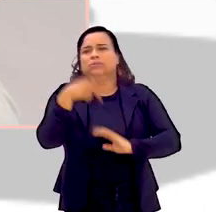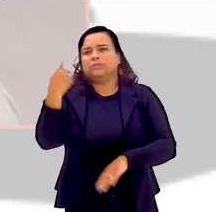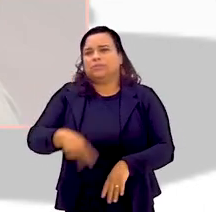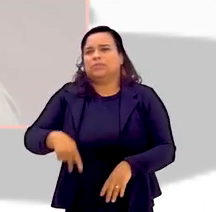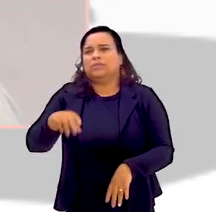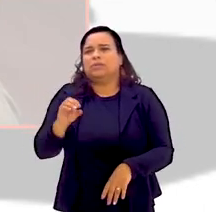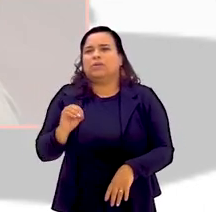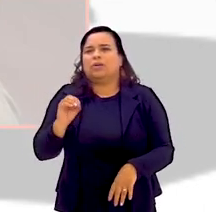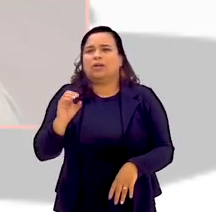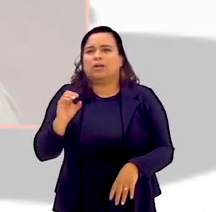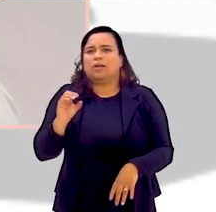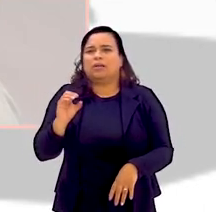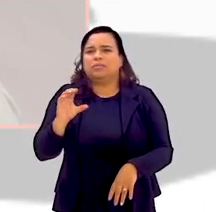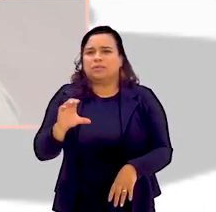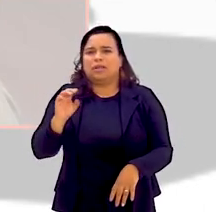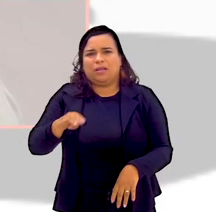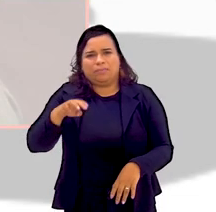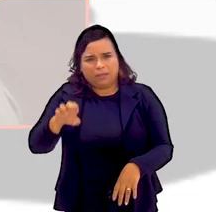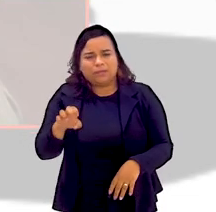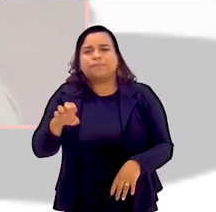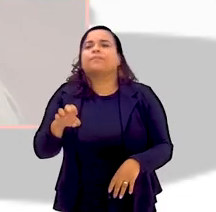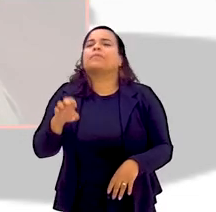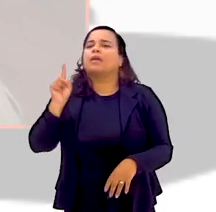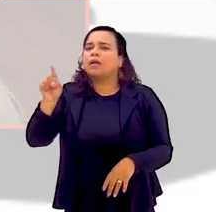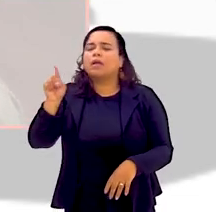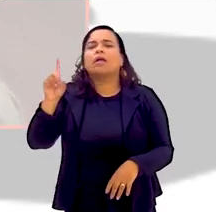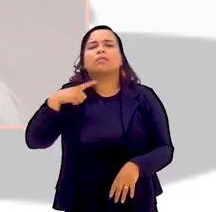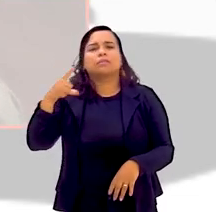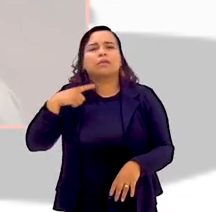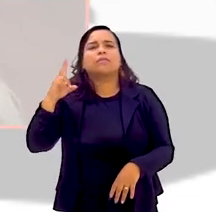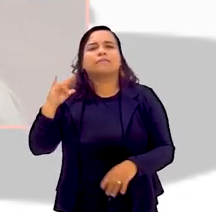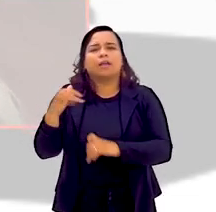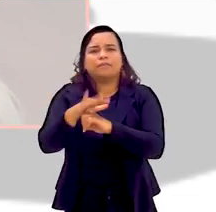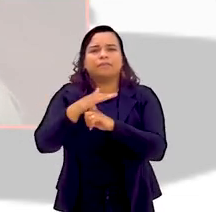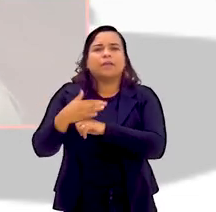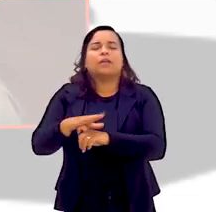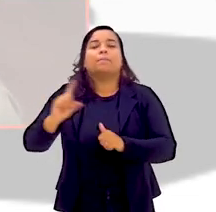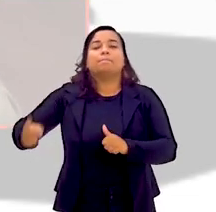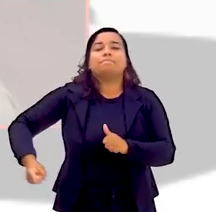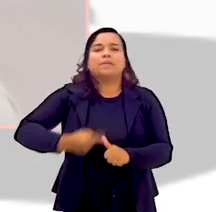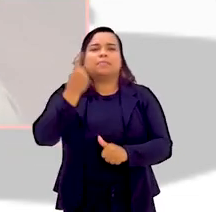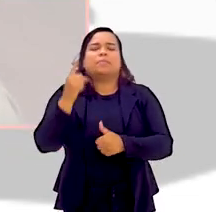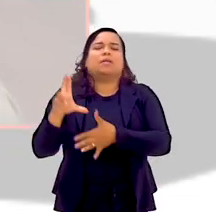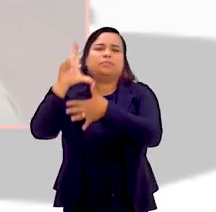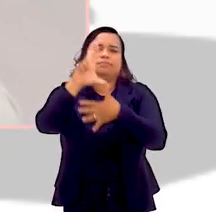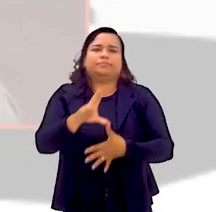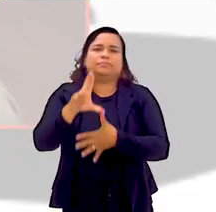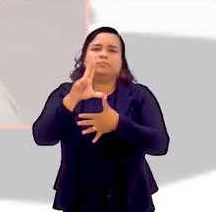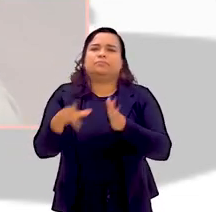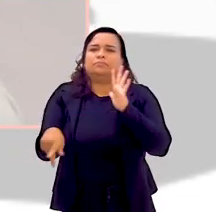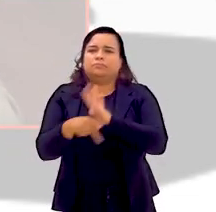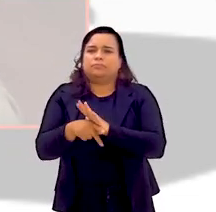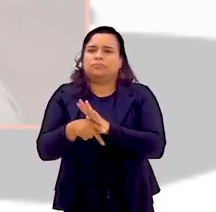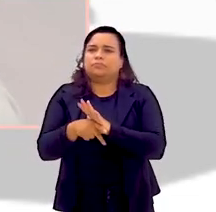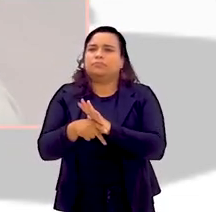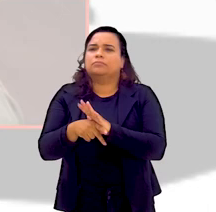a SRE, e que lá vai ser realizada também a primeira feira